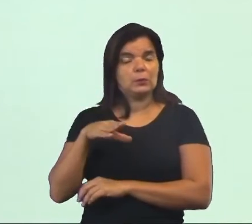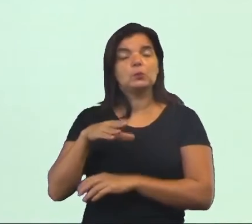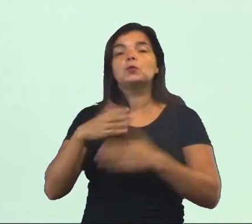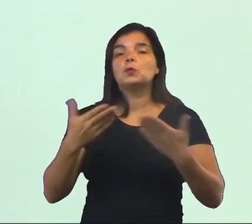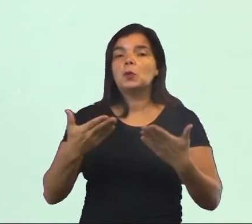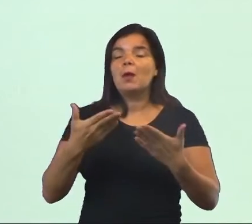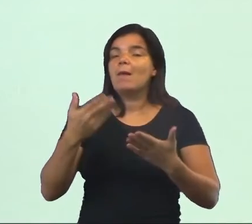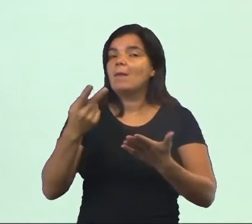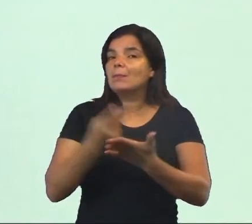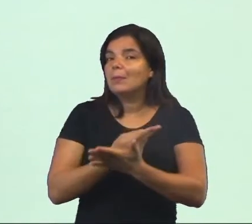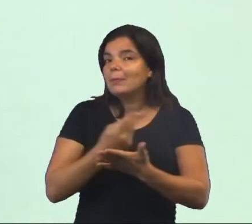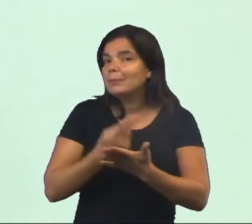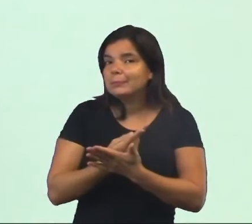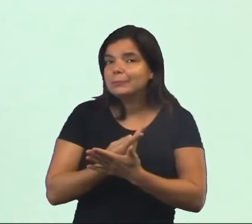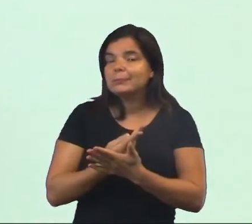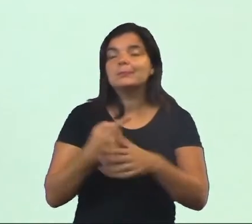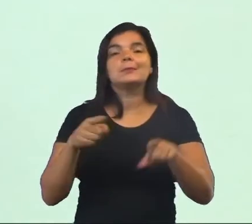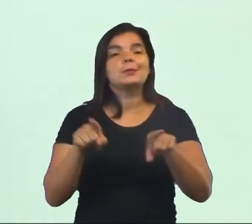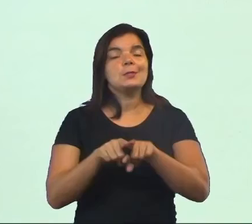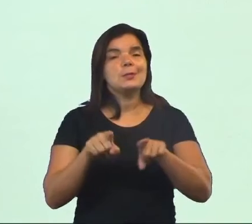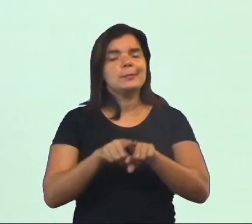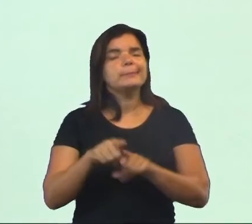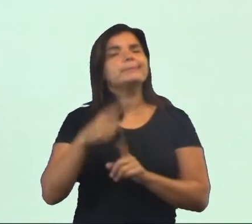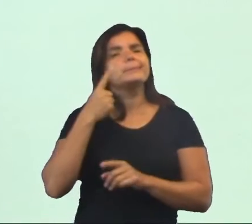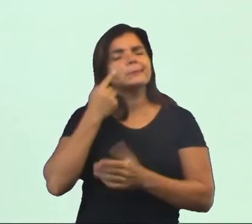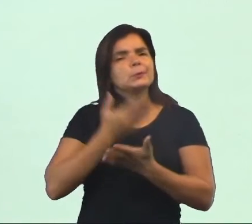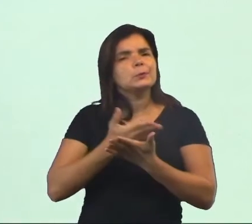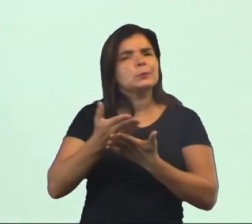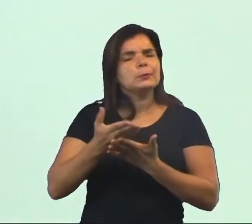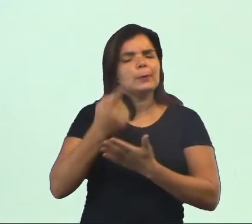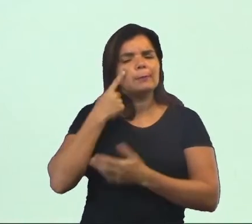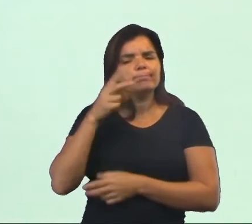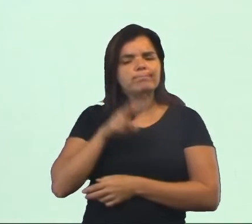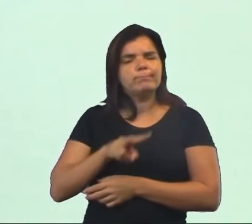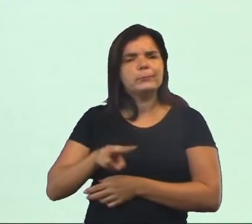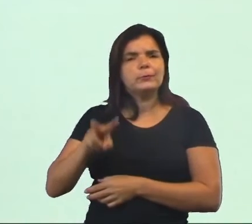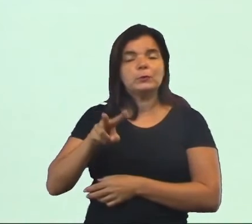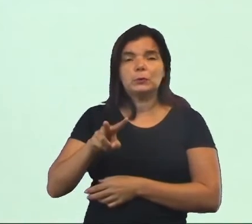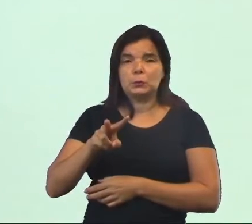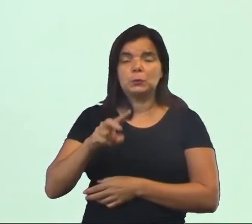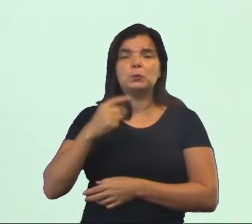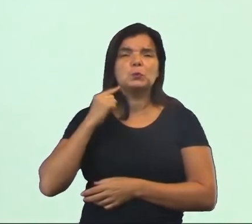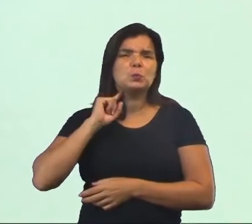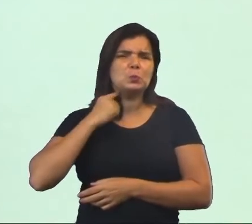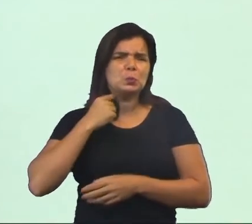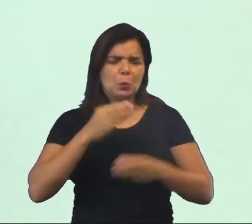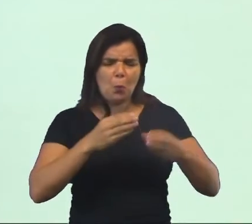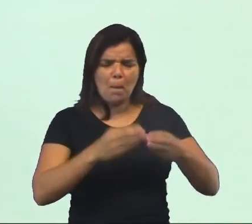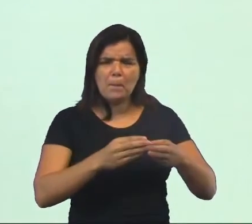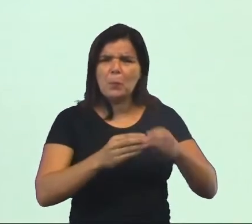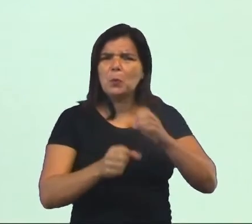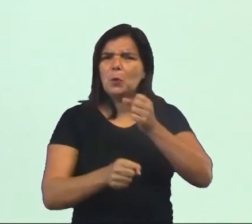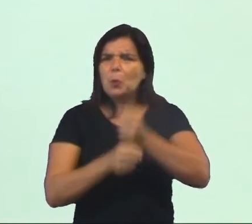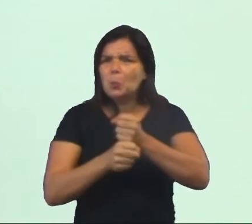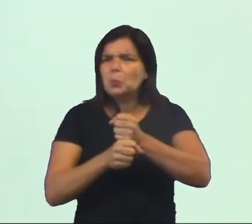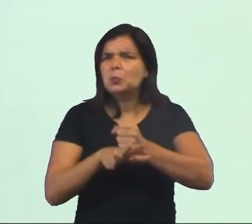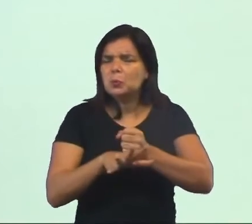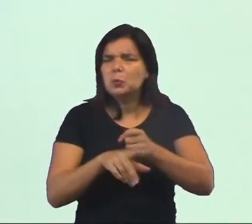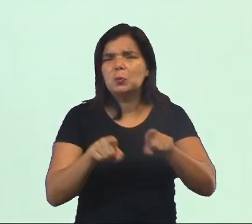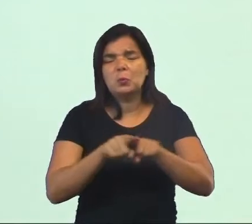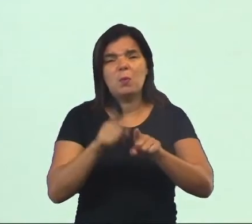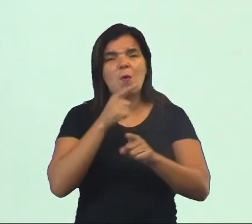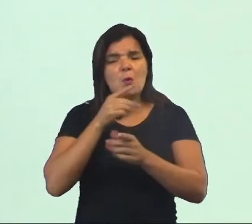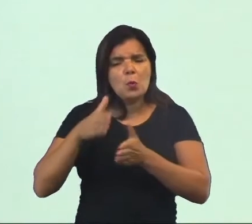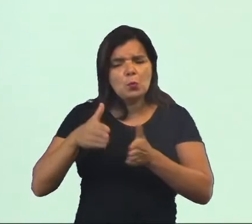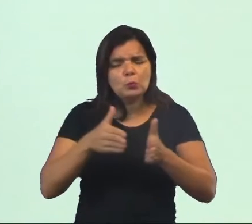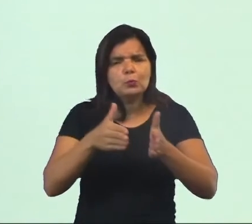descartados de maneira indevida e aí nós começamos a visualizar bueiros entupidos, vários lagos, rios, né?